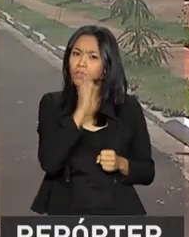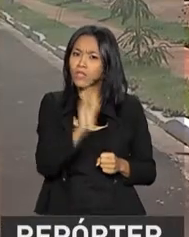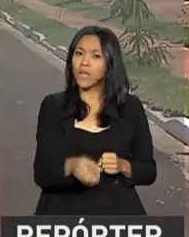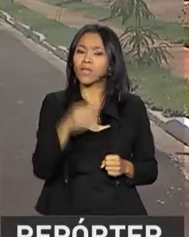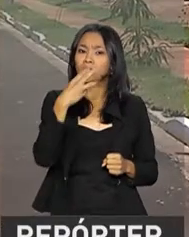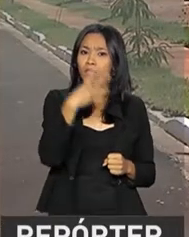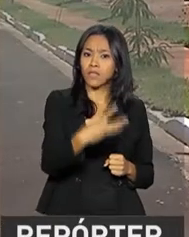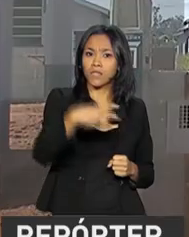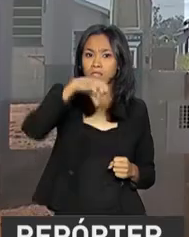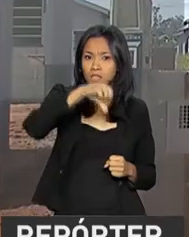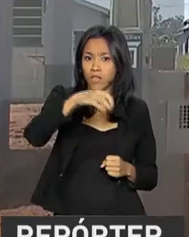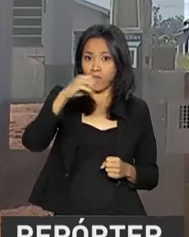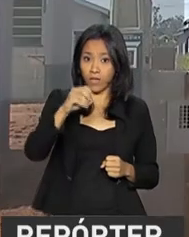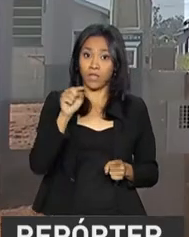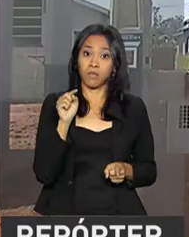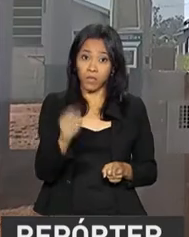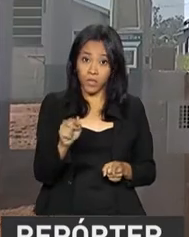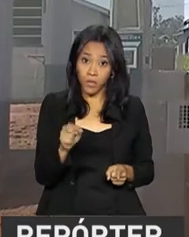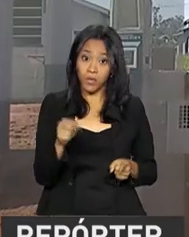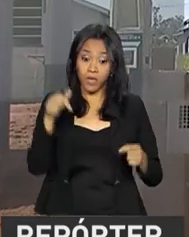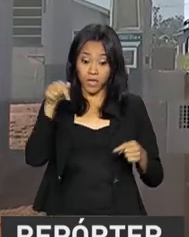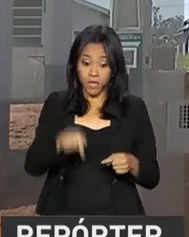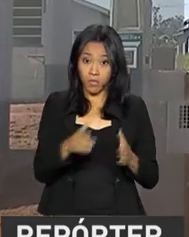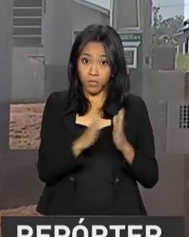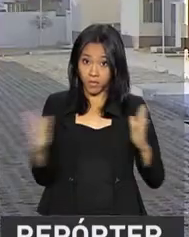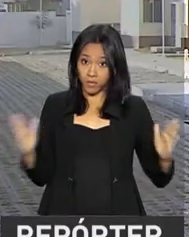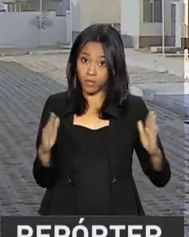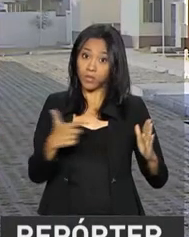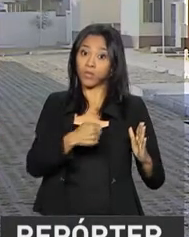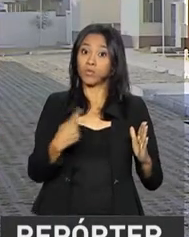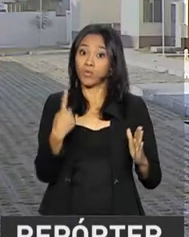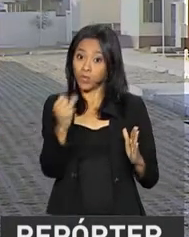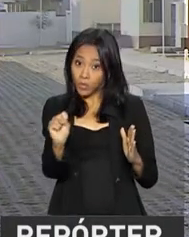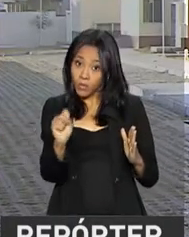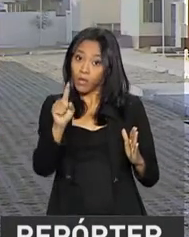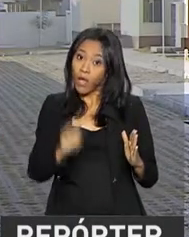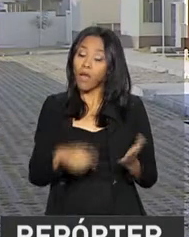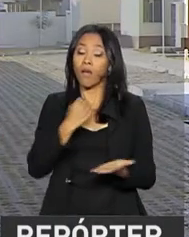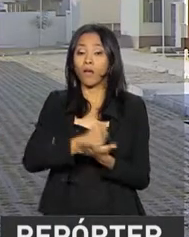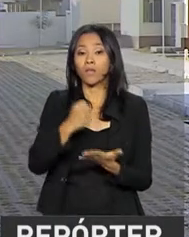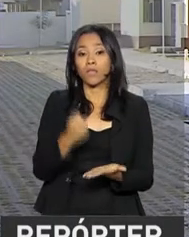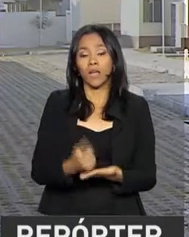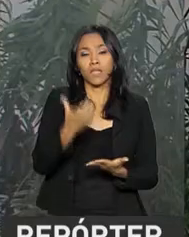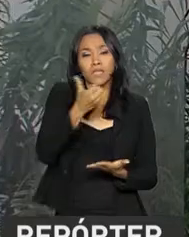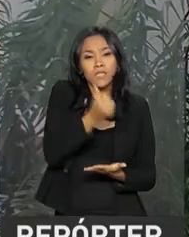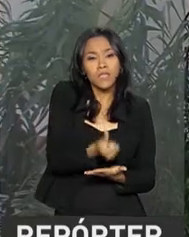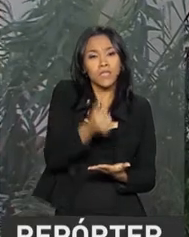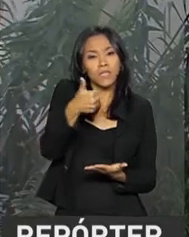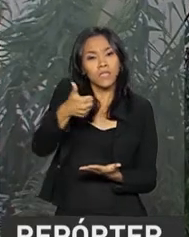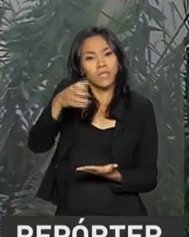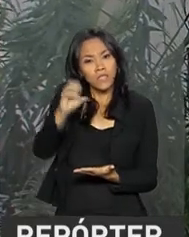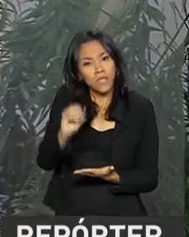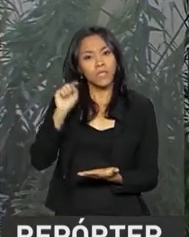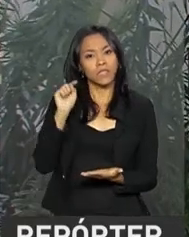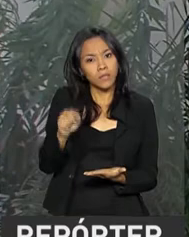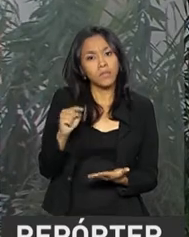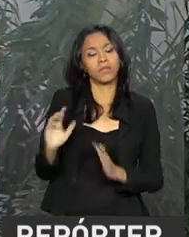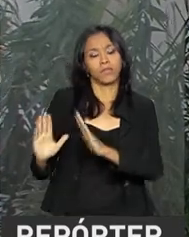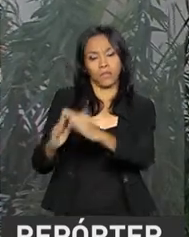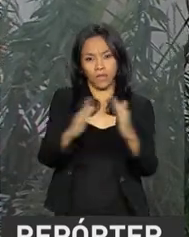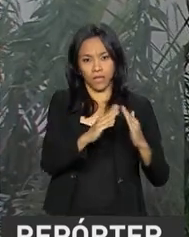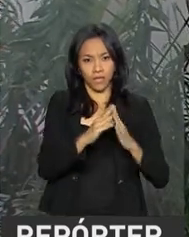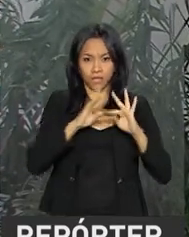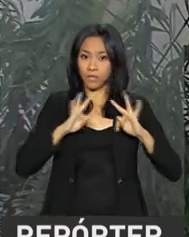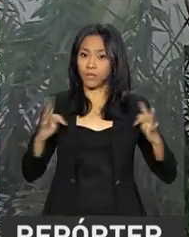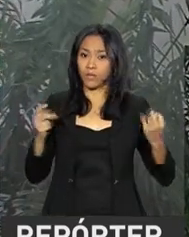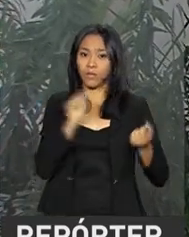390 mil ea expectativa para 2010 dezoito é que sejam contratadas 610 mil unidades habitacionais em